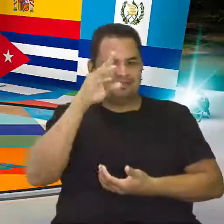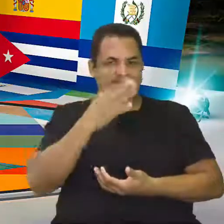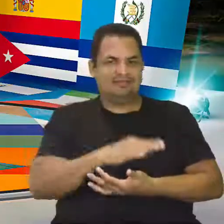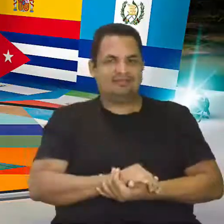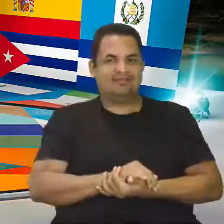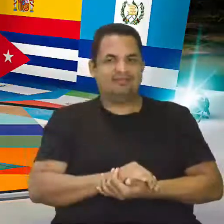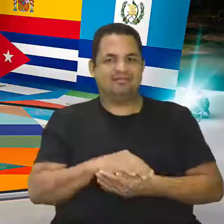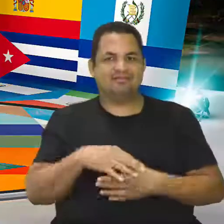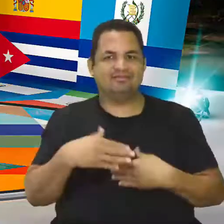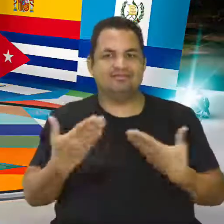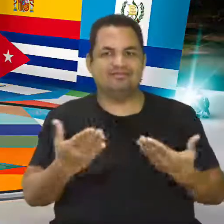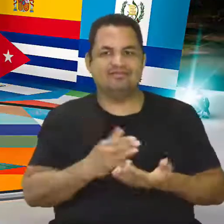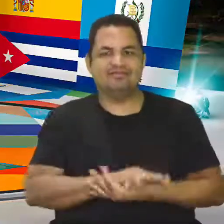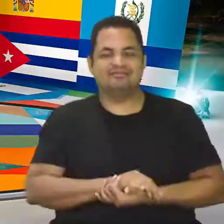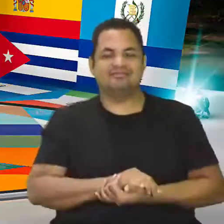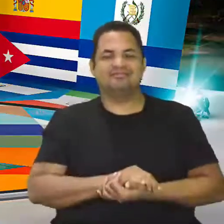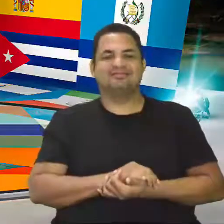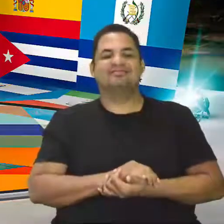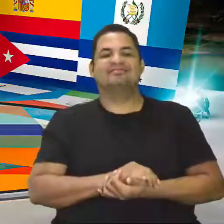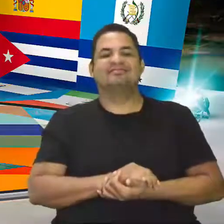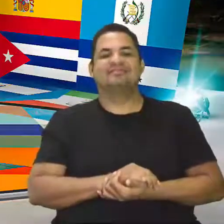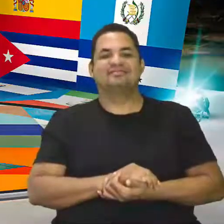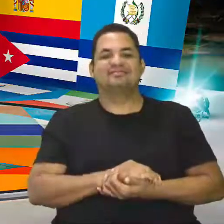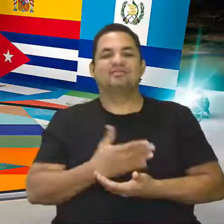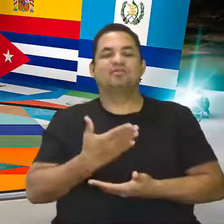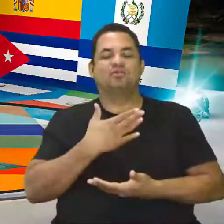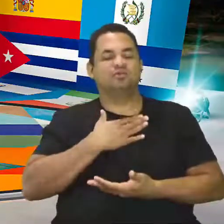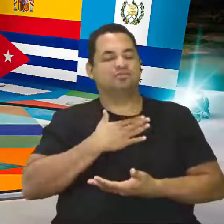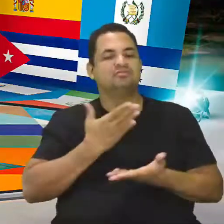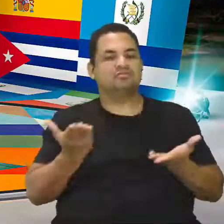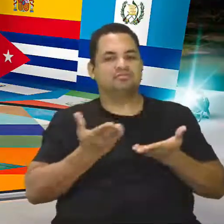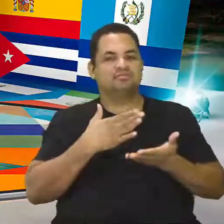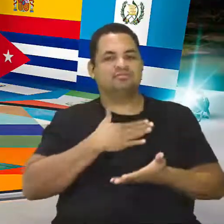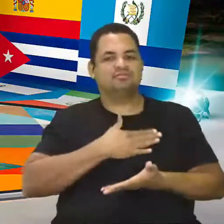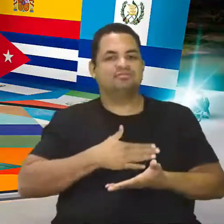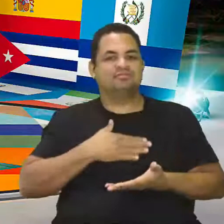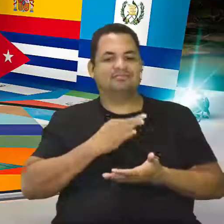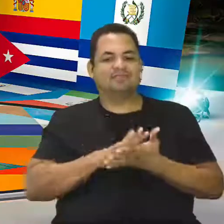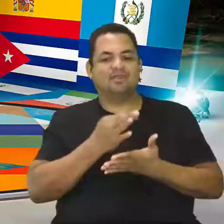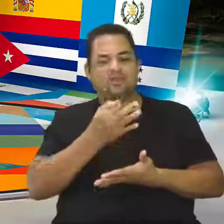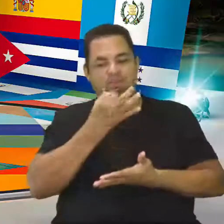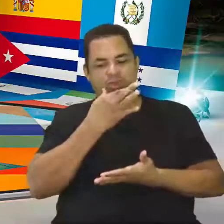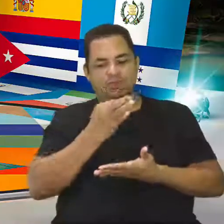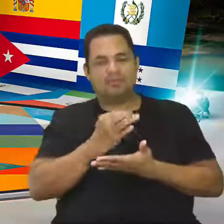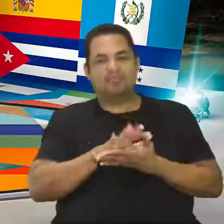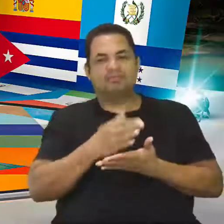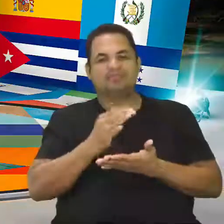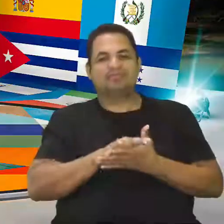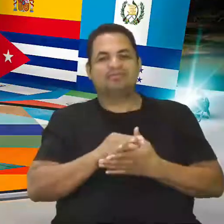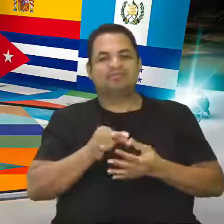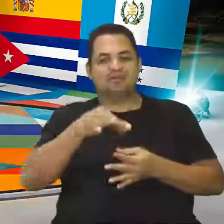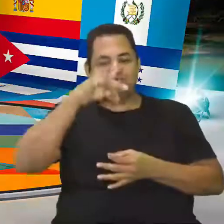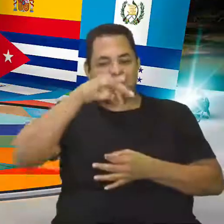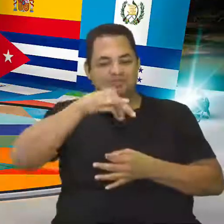O quanto ela gosta de me assustar. Ah, hoje eu tô tranquila. É. Tomei remédio hoje. Ela tomou um chazinho, ela tá em